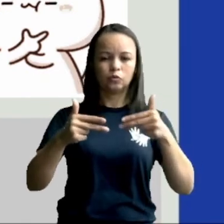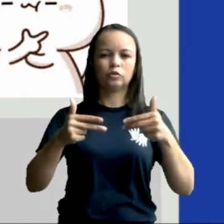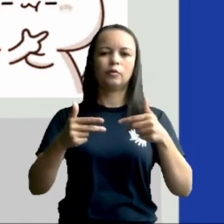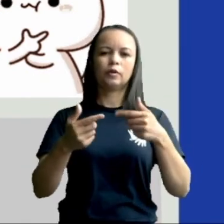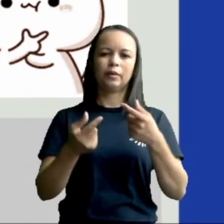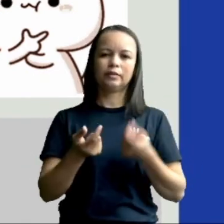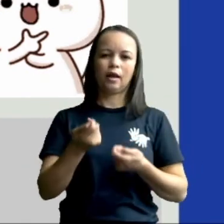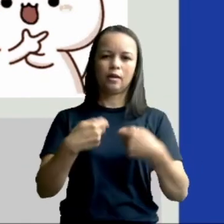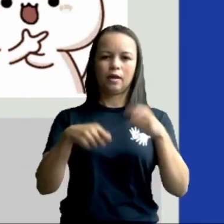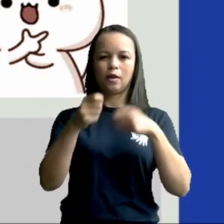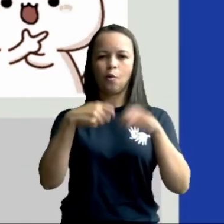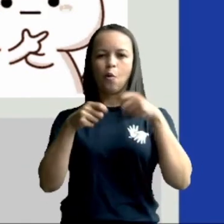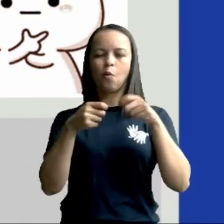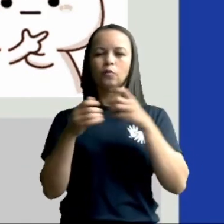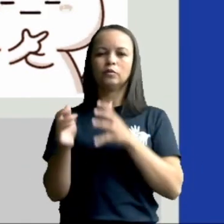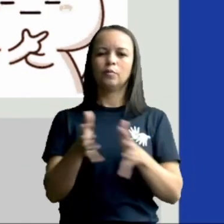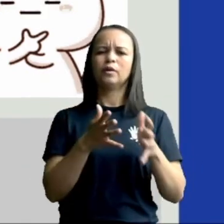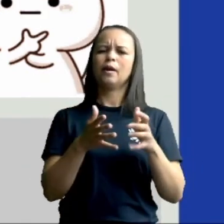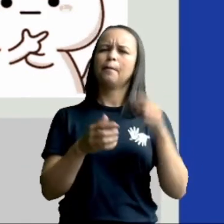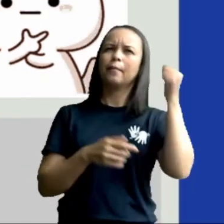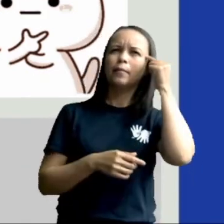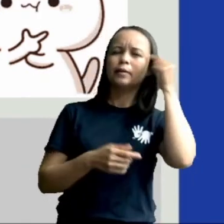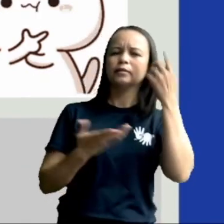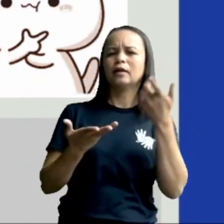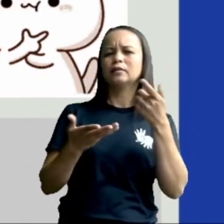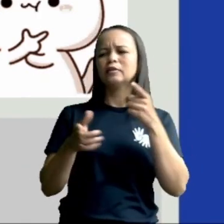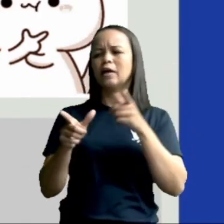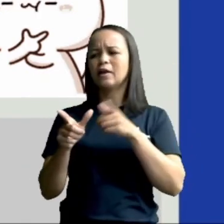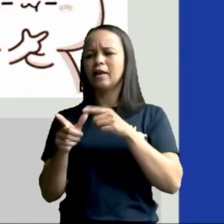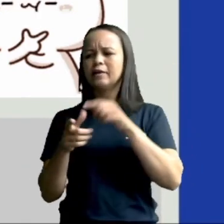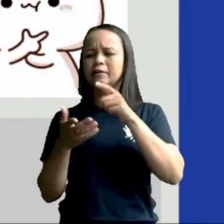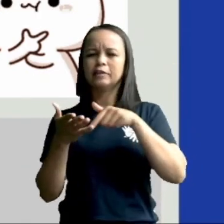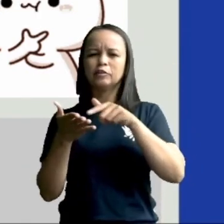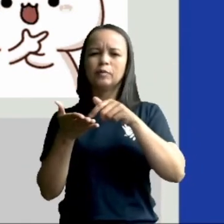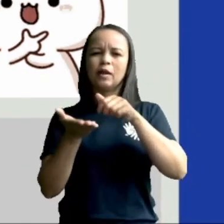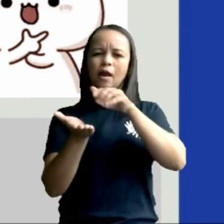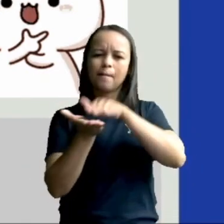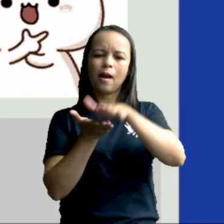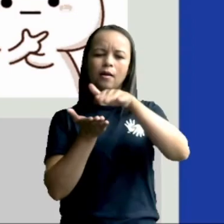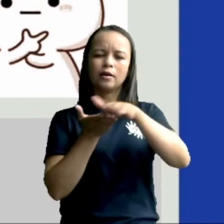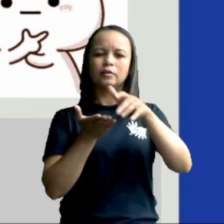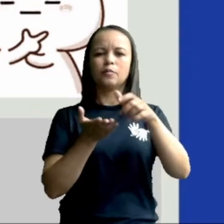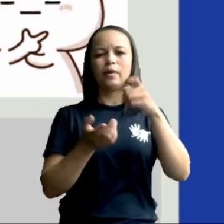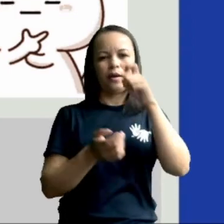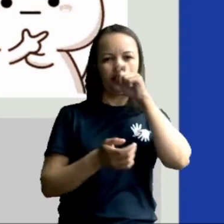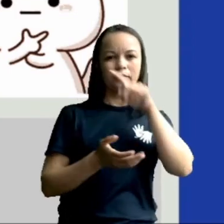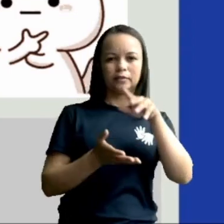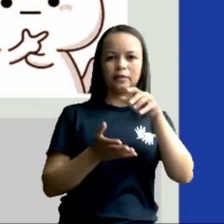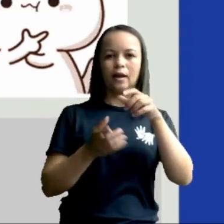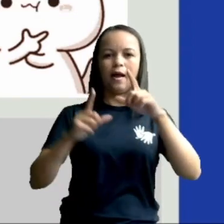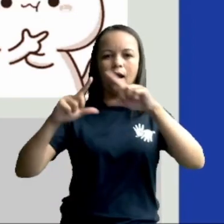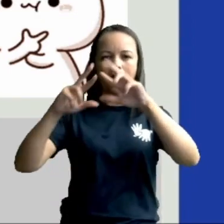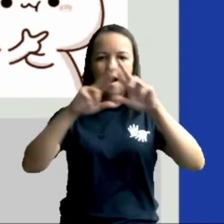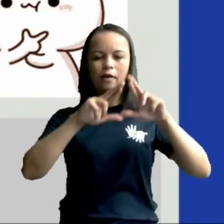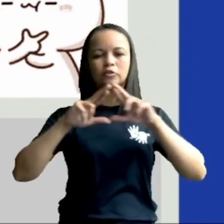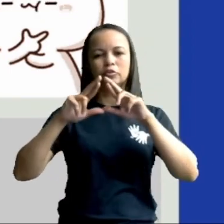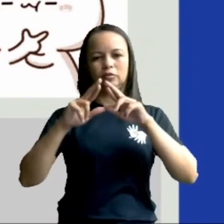economia. Pensar duas vezes antes de imprimir, usar letras menores e enviar o papel usado para reciclagem são ótimos exemplos.